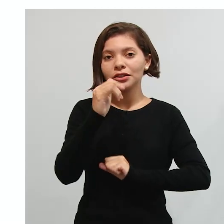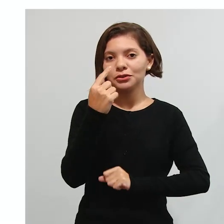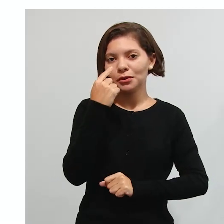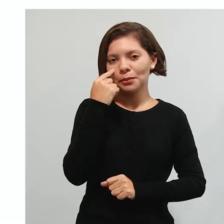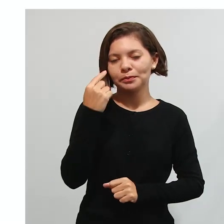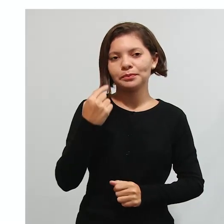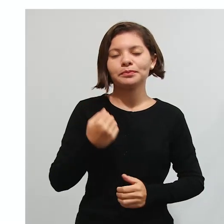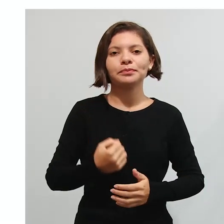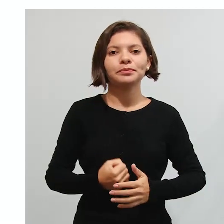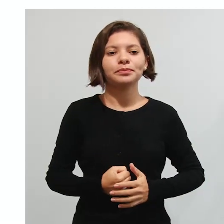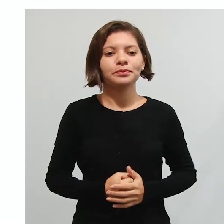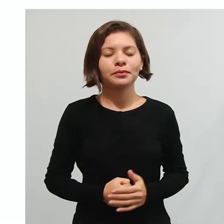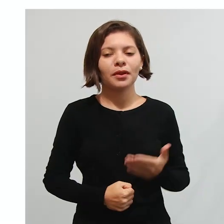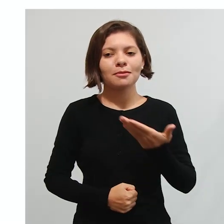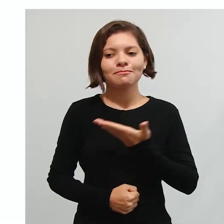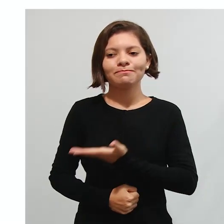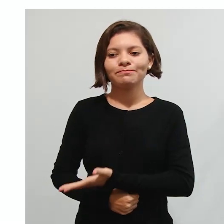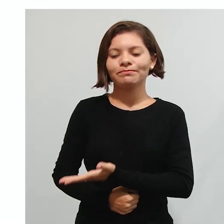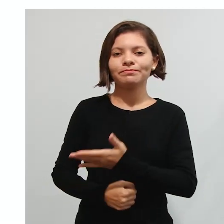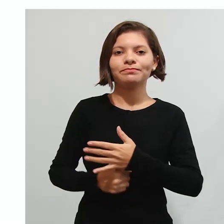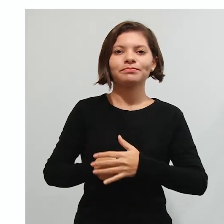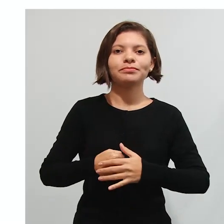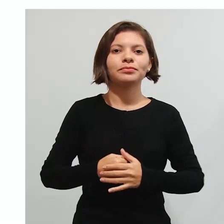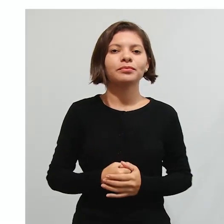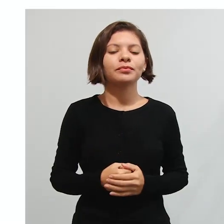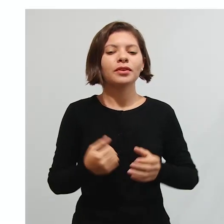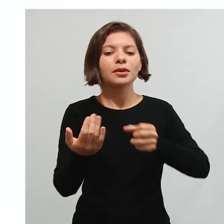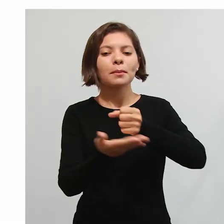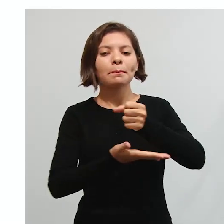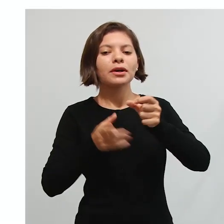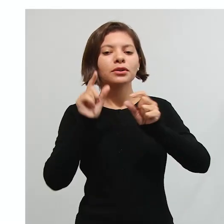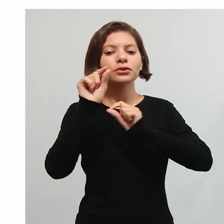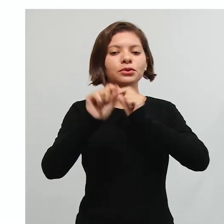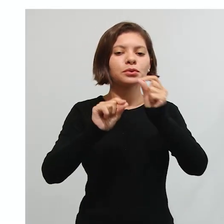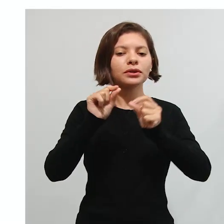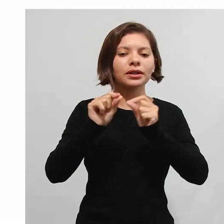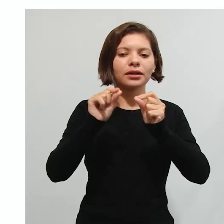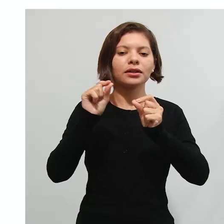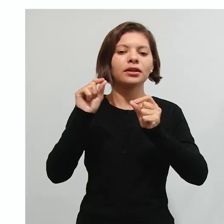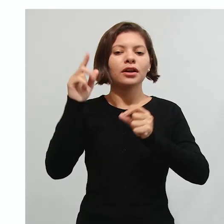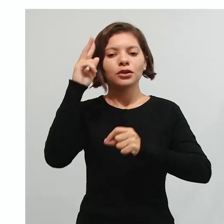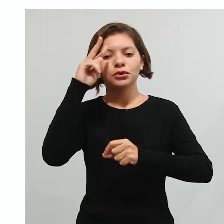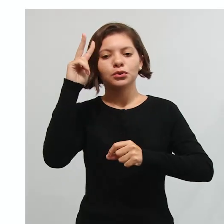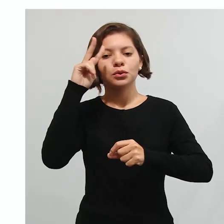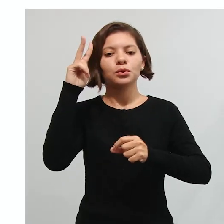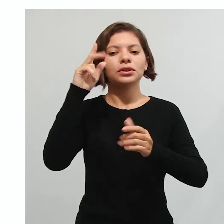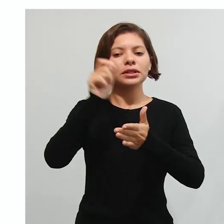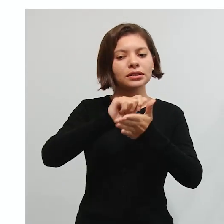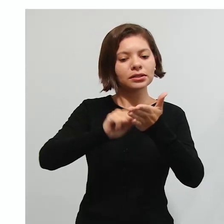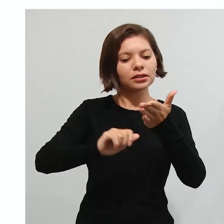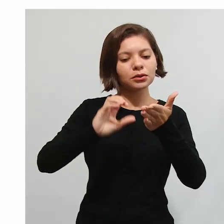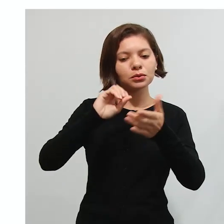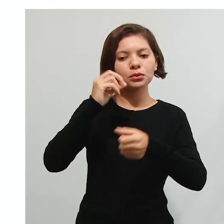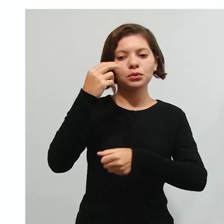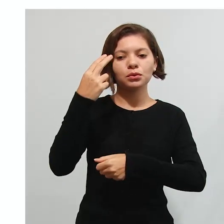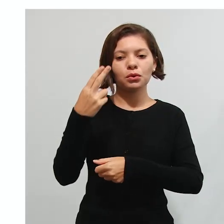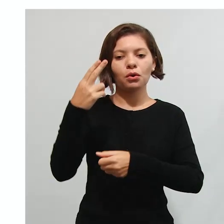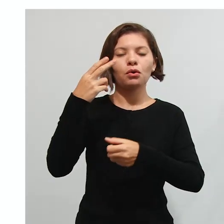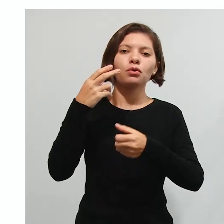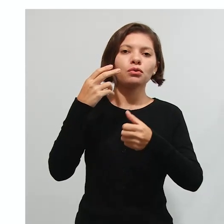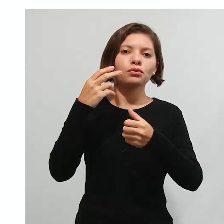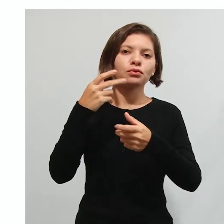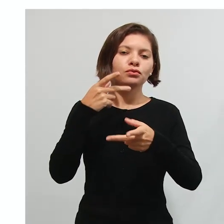narrativa baseada em relatos escritos ou falados ou em representações visuais dos indivíduos ã